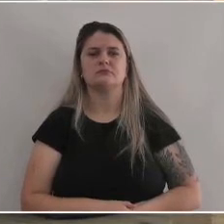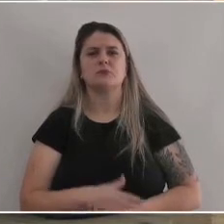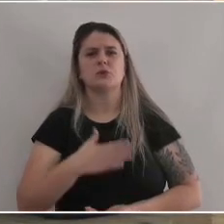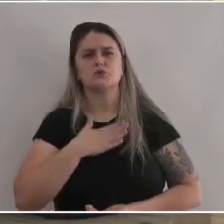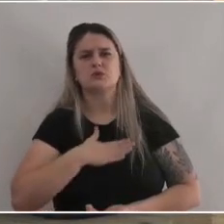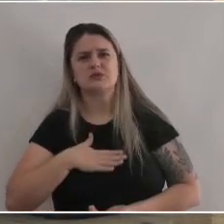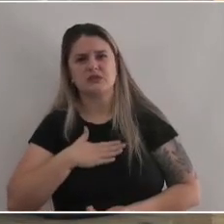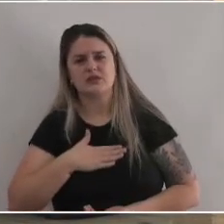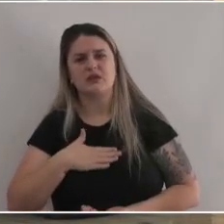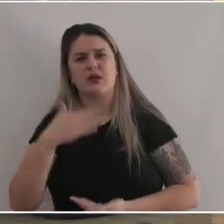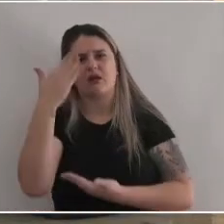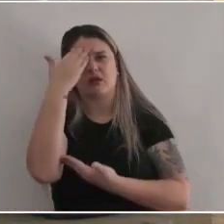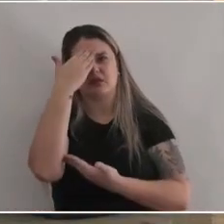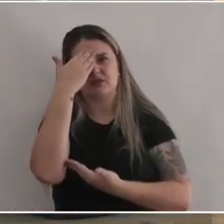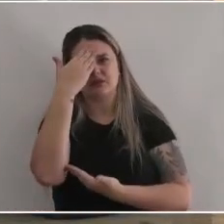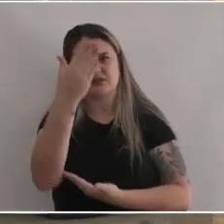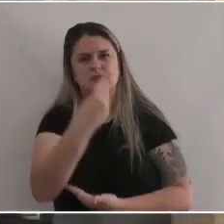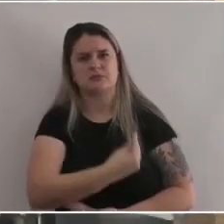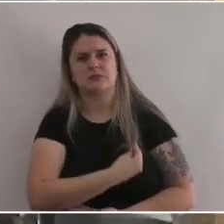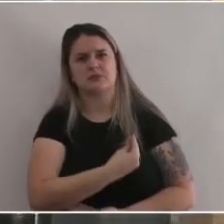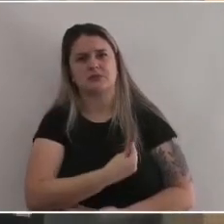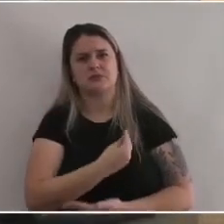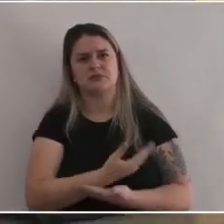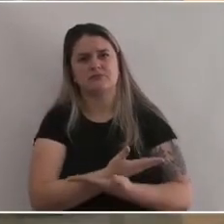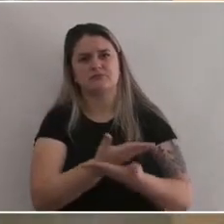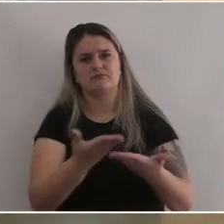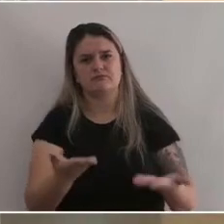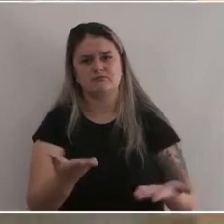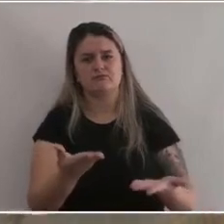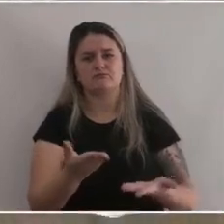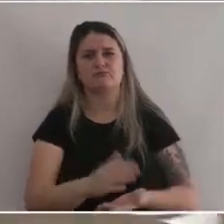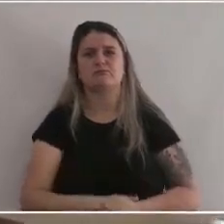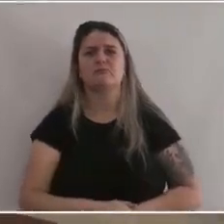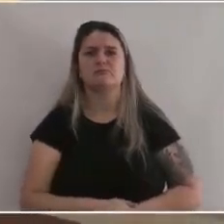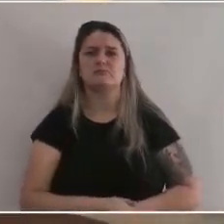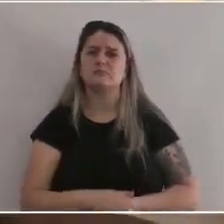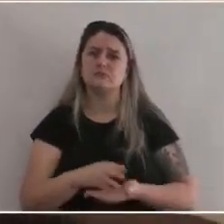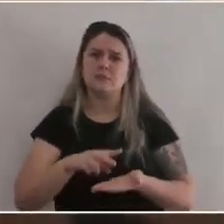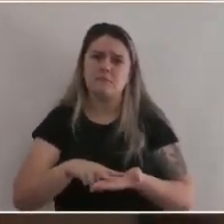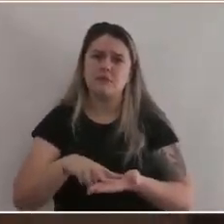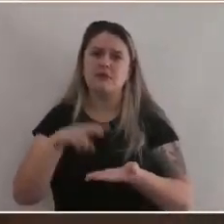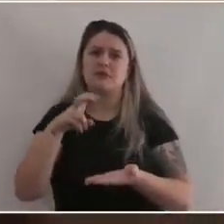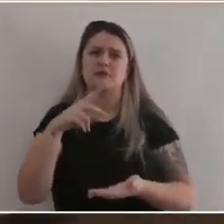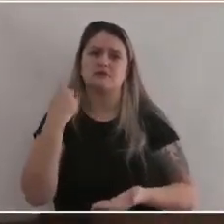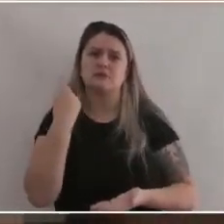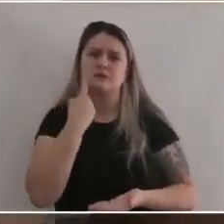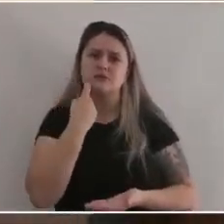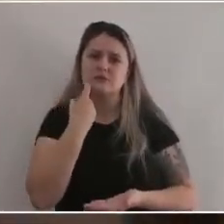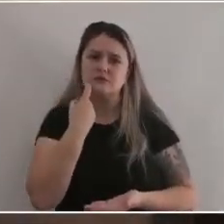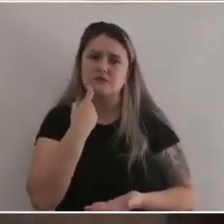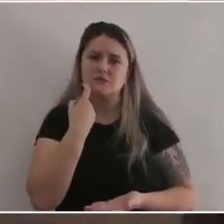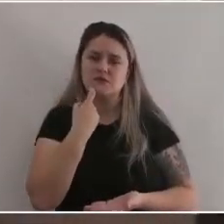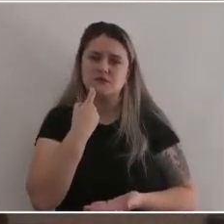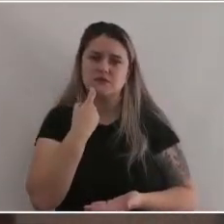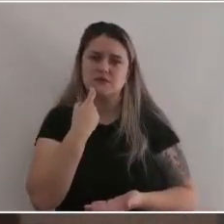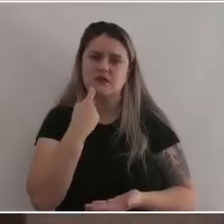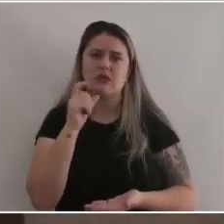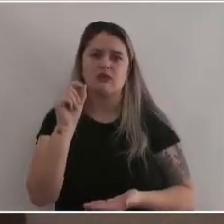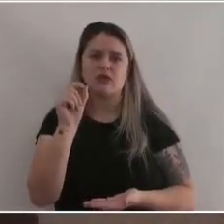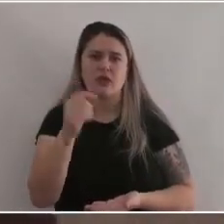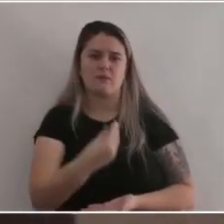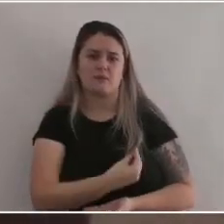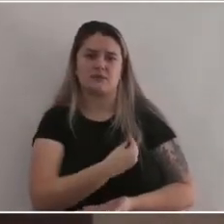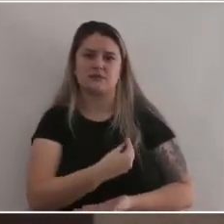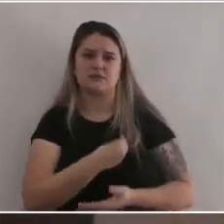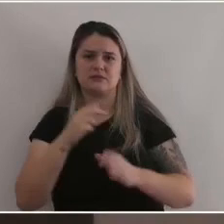Gostaríamos de agradecer a presença de todos nessa manhã de sexta-feira, que estiveram aqui na